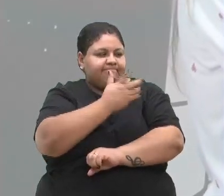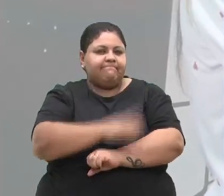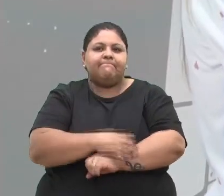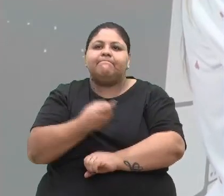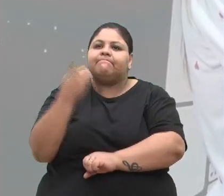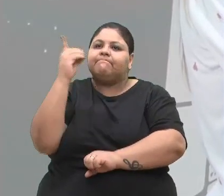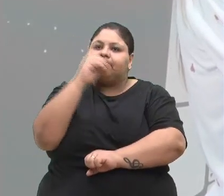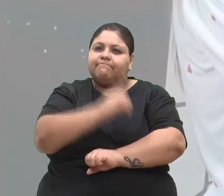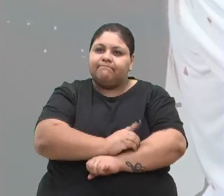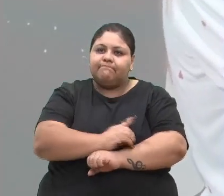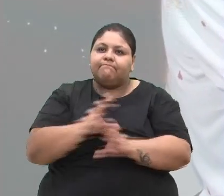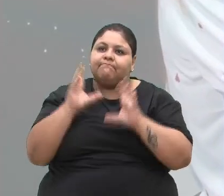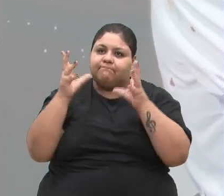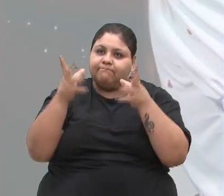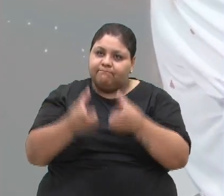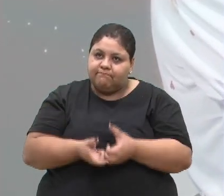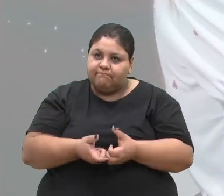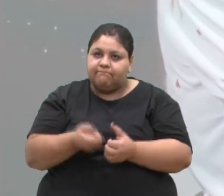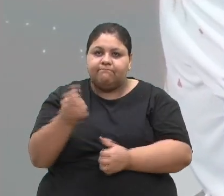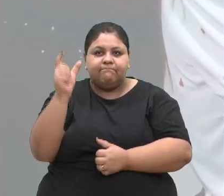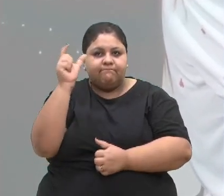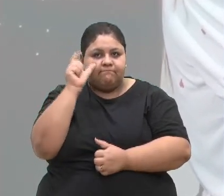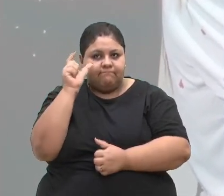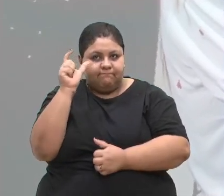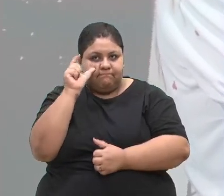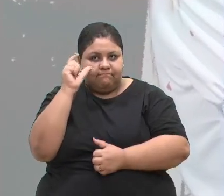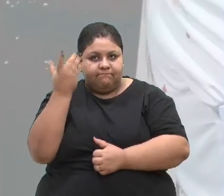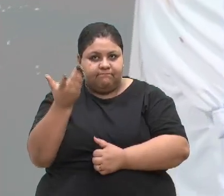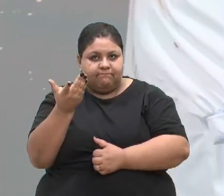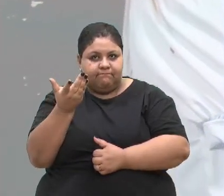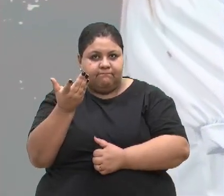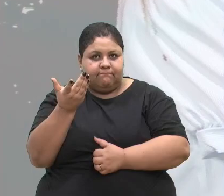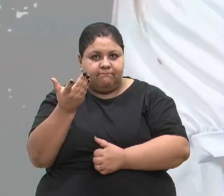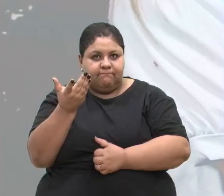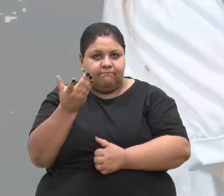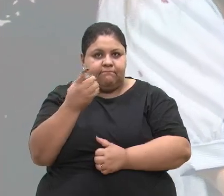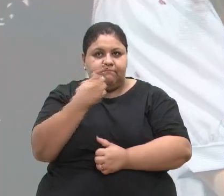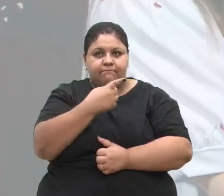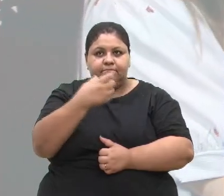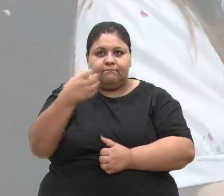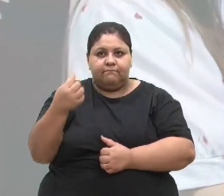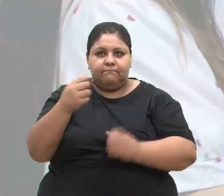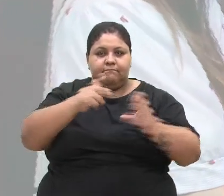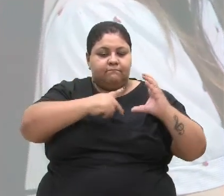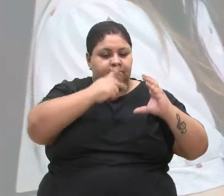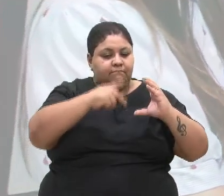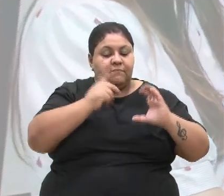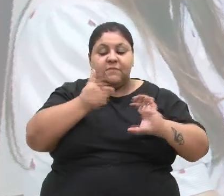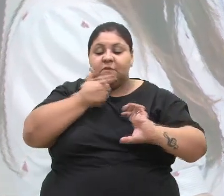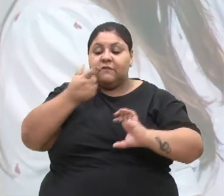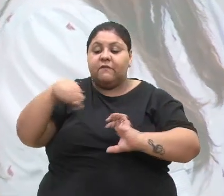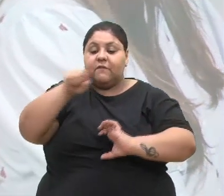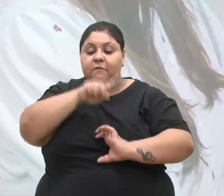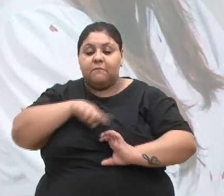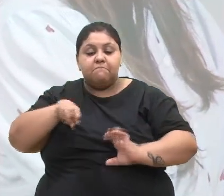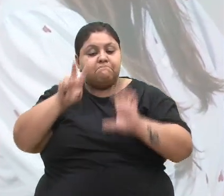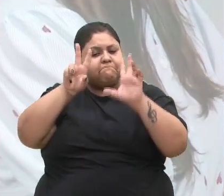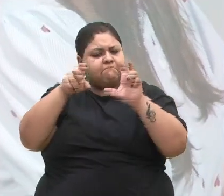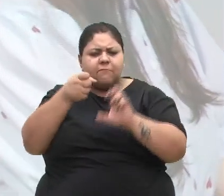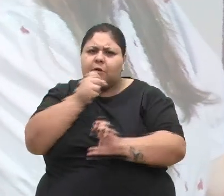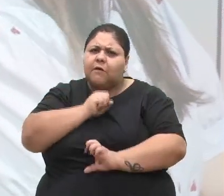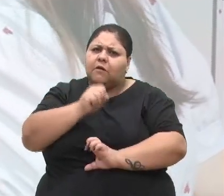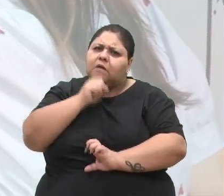Bom dia a todos os telespectadores do canal 16 TV Câmara, né? E dizer que para nós isso é uma pauta